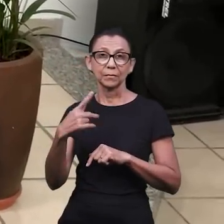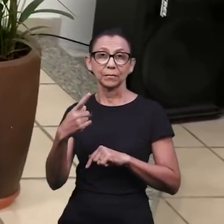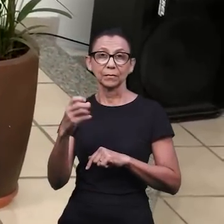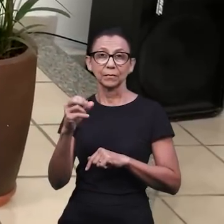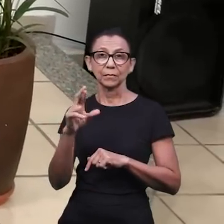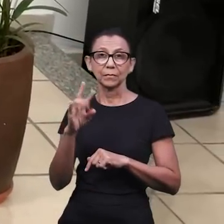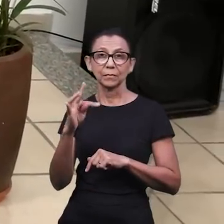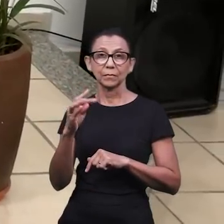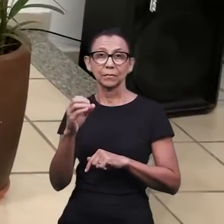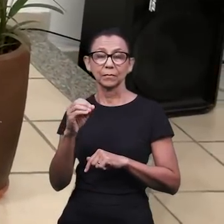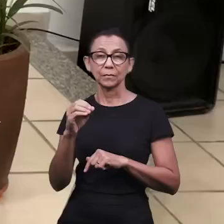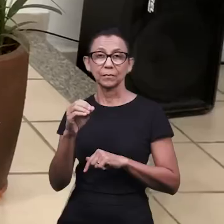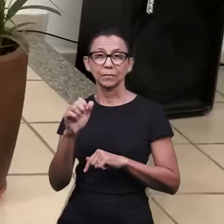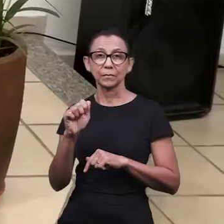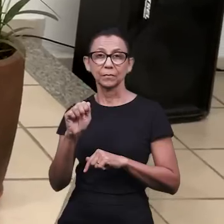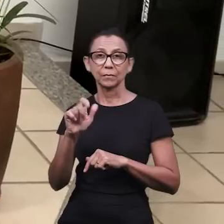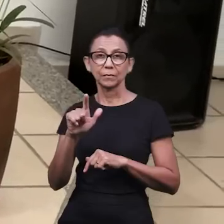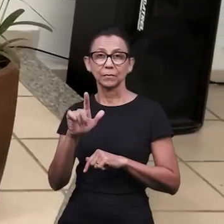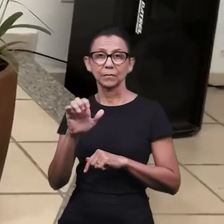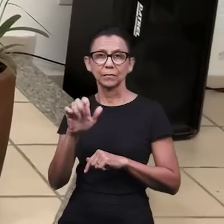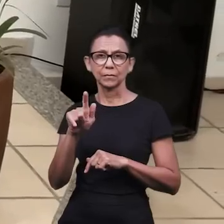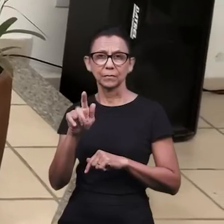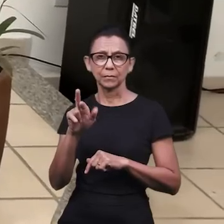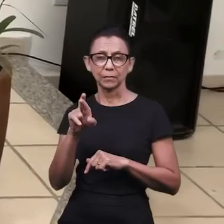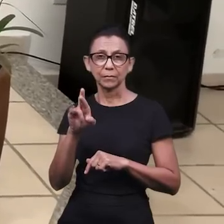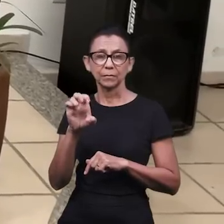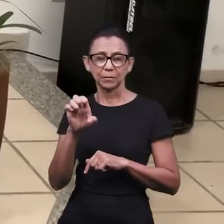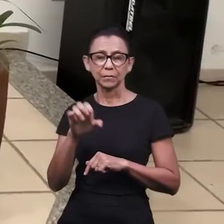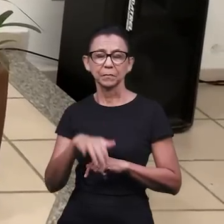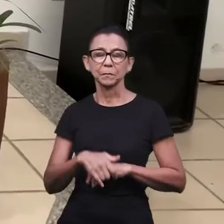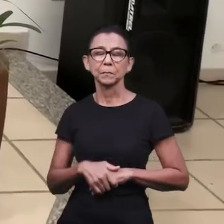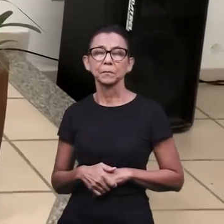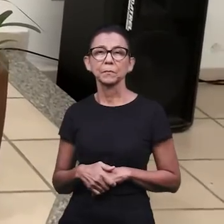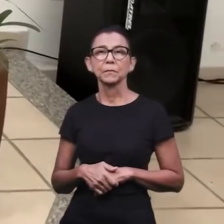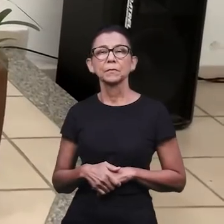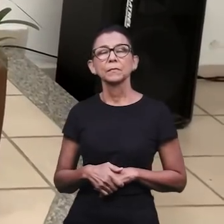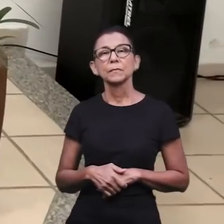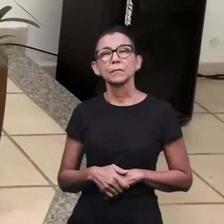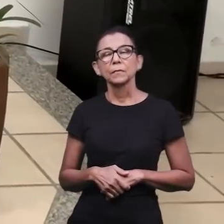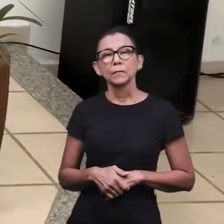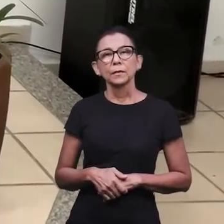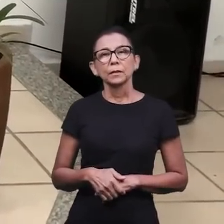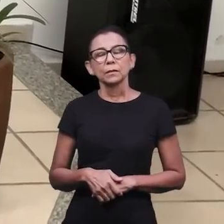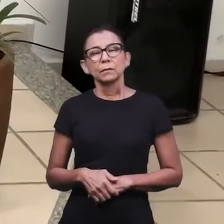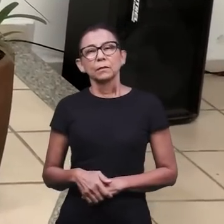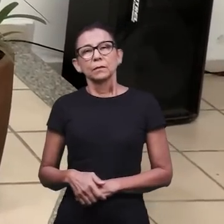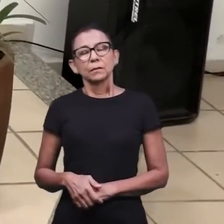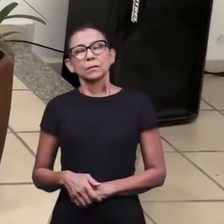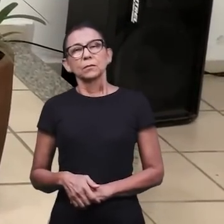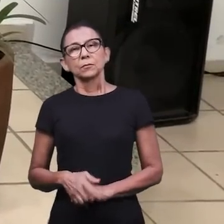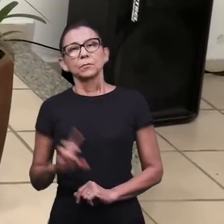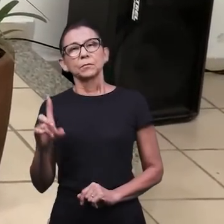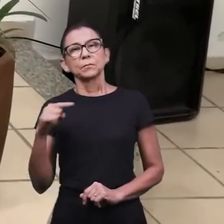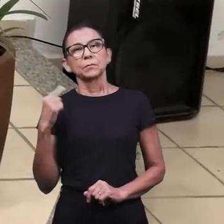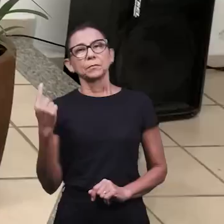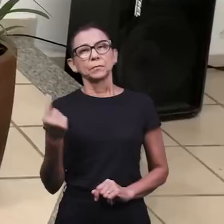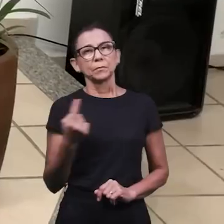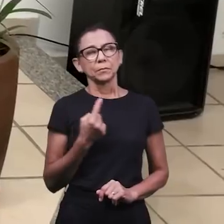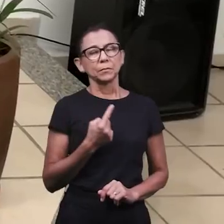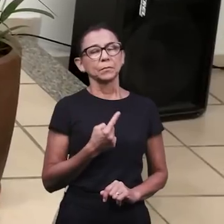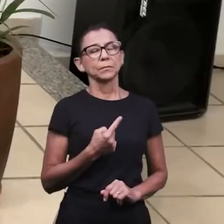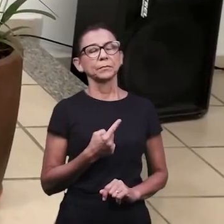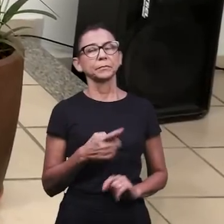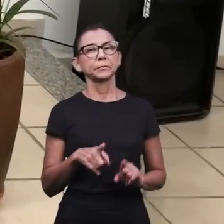né? Então, uma igreja conhecida por muitos. E, inclusive, né, nós temos alguns companheiros que já foram pastores dessa igreja, como o pastor Ricardo Azevedo, que está